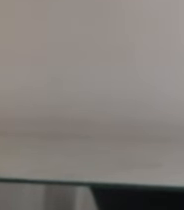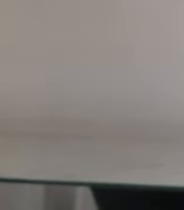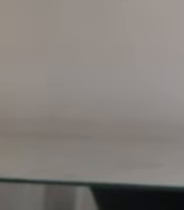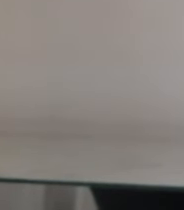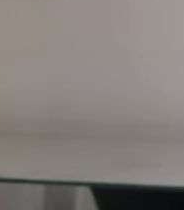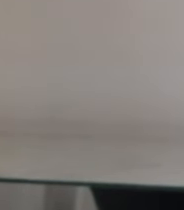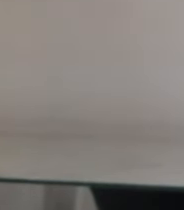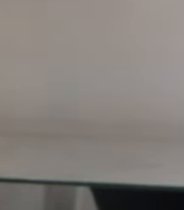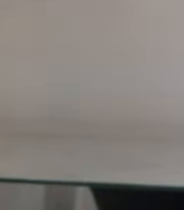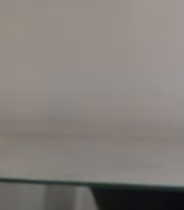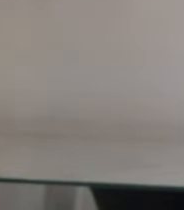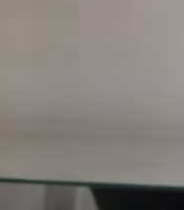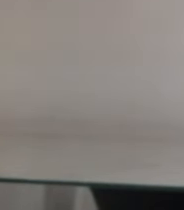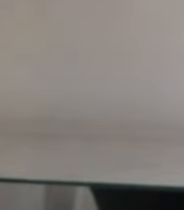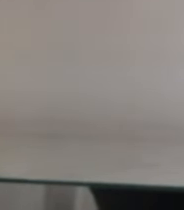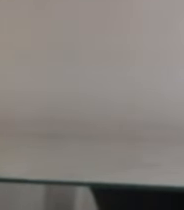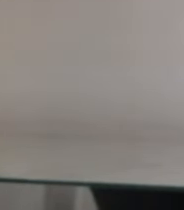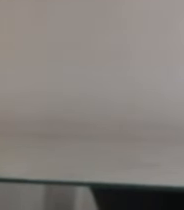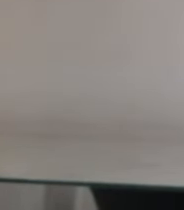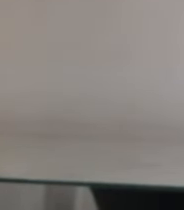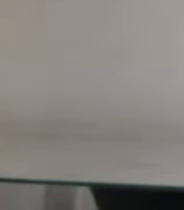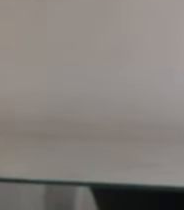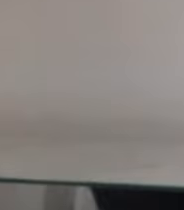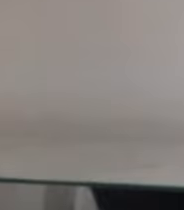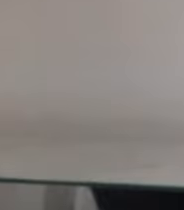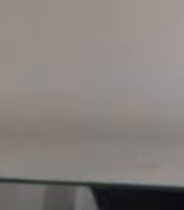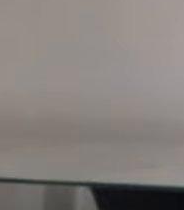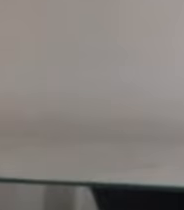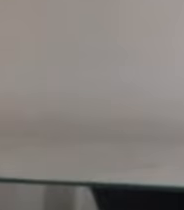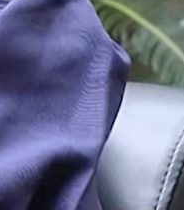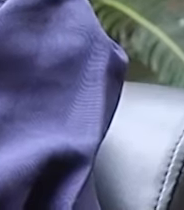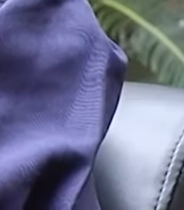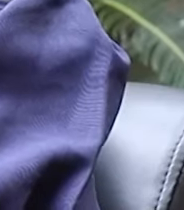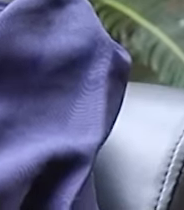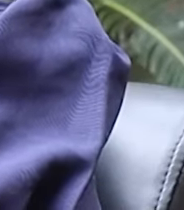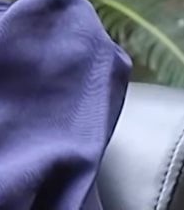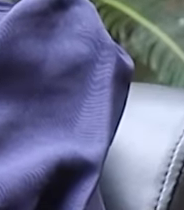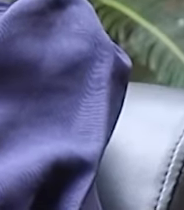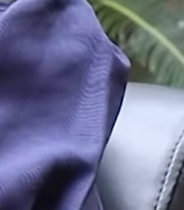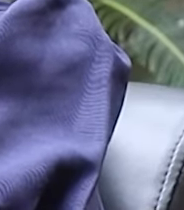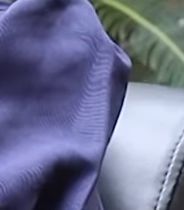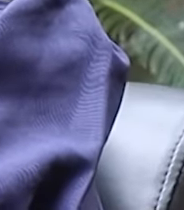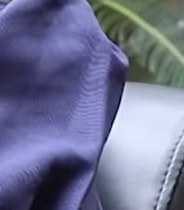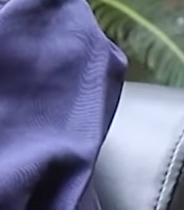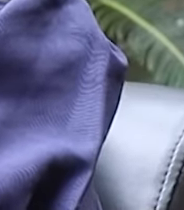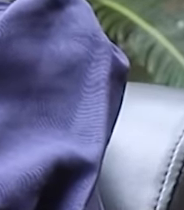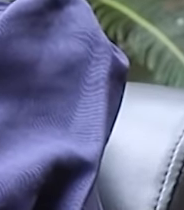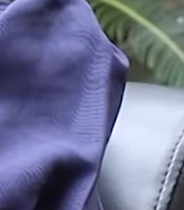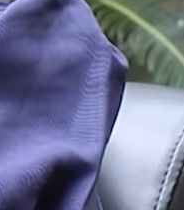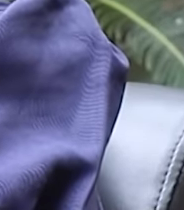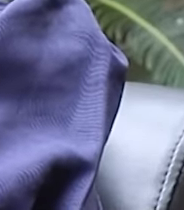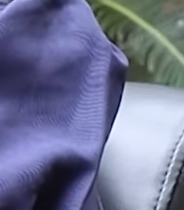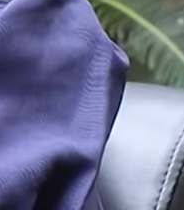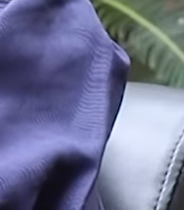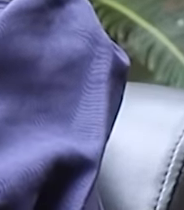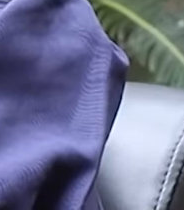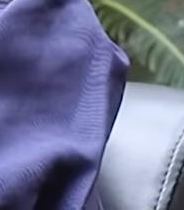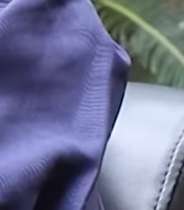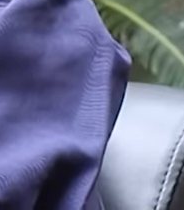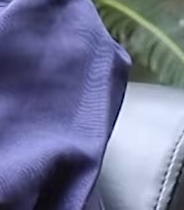recompensa maior. A recompensa do Senhor, ela é sensacional. O fato de nós sermos educadoras